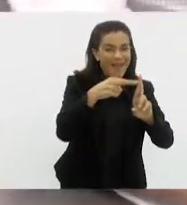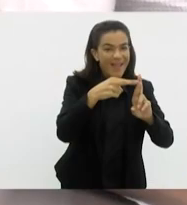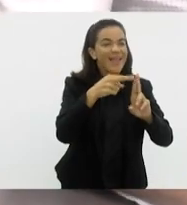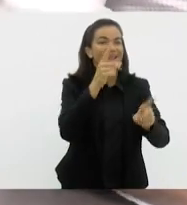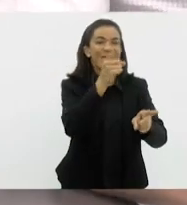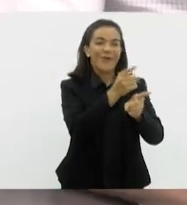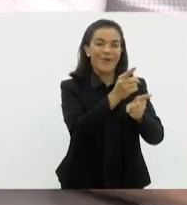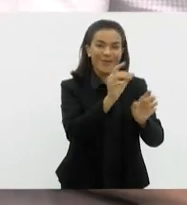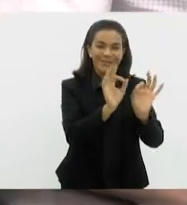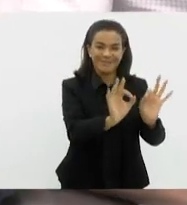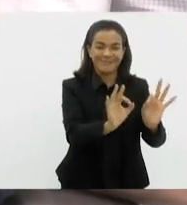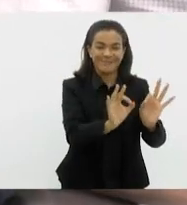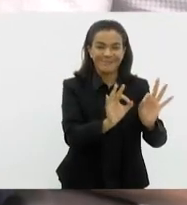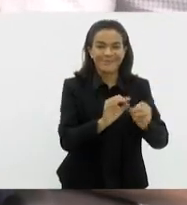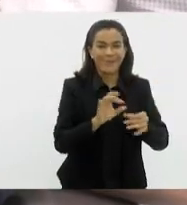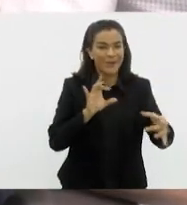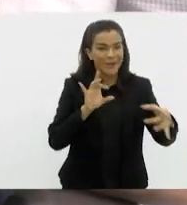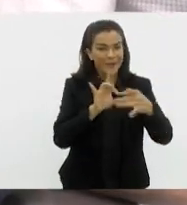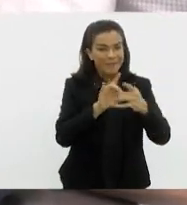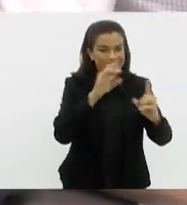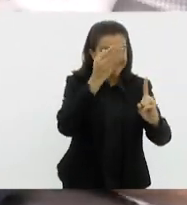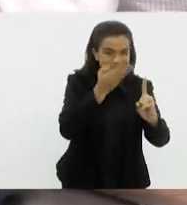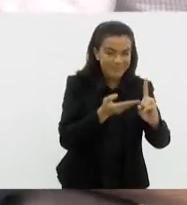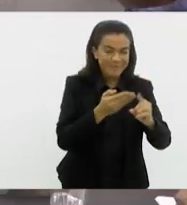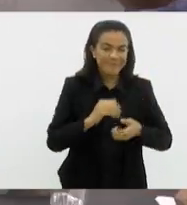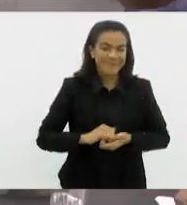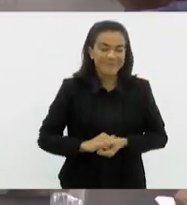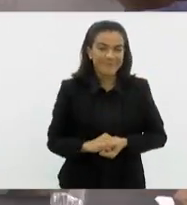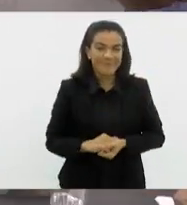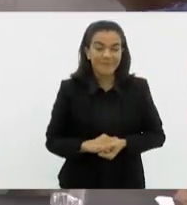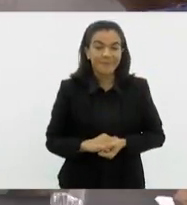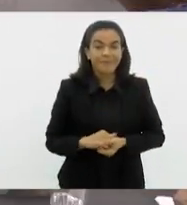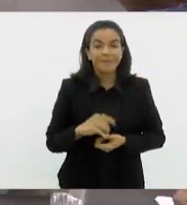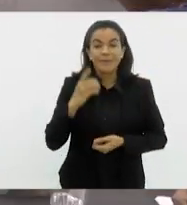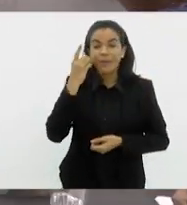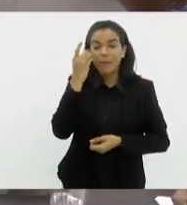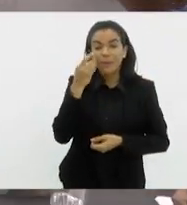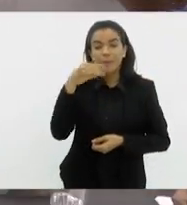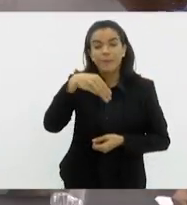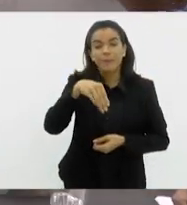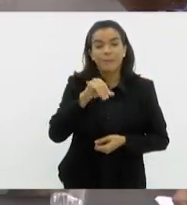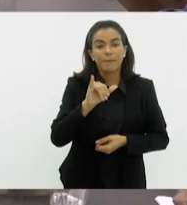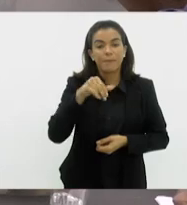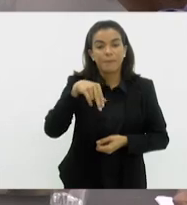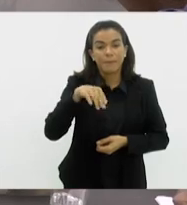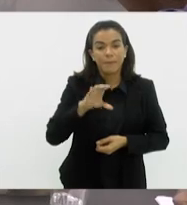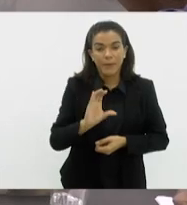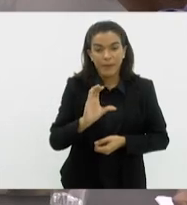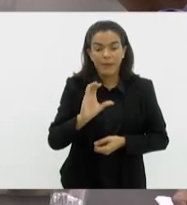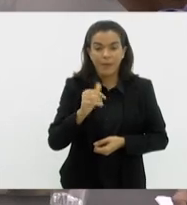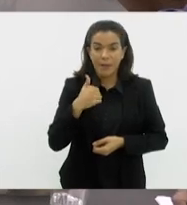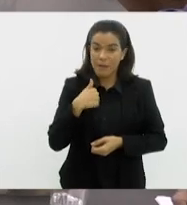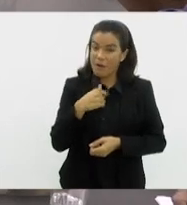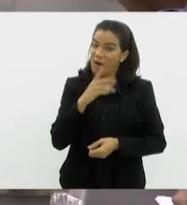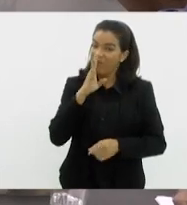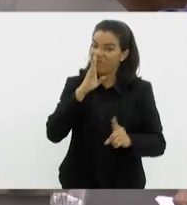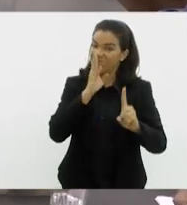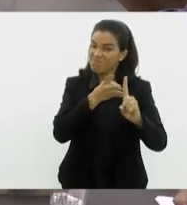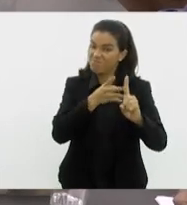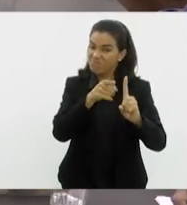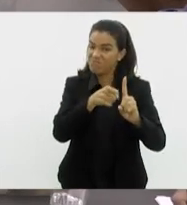achador. Queria também me associar ao cumprimento. Deputado Carlos Mink, eu vou acusar o senhor de